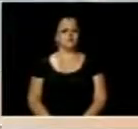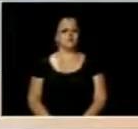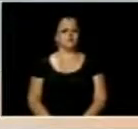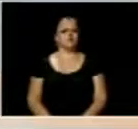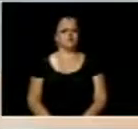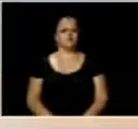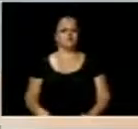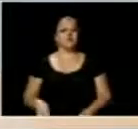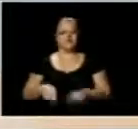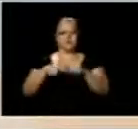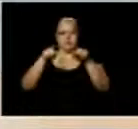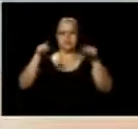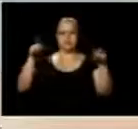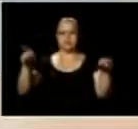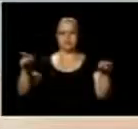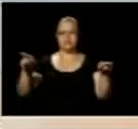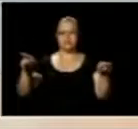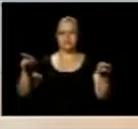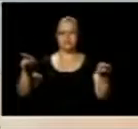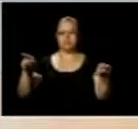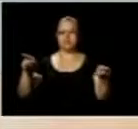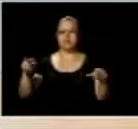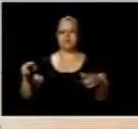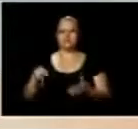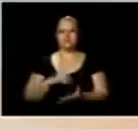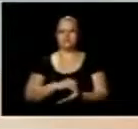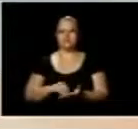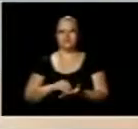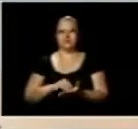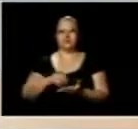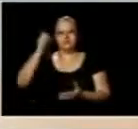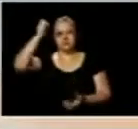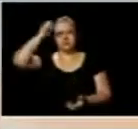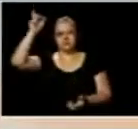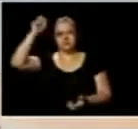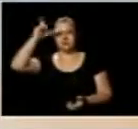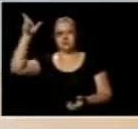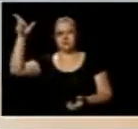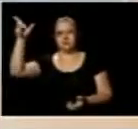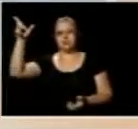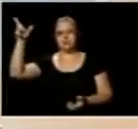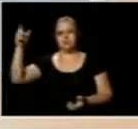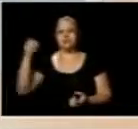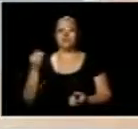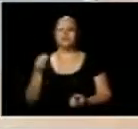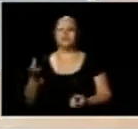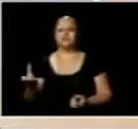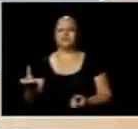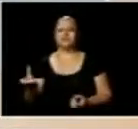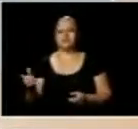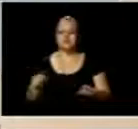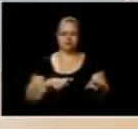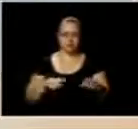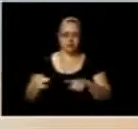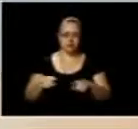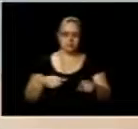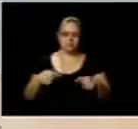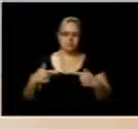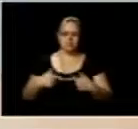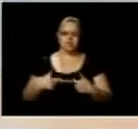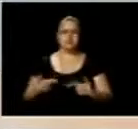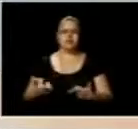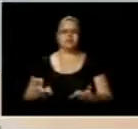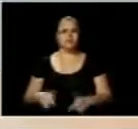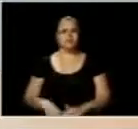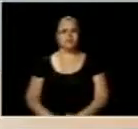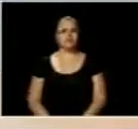ser secretária de cultura, eu não a conheço, mas eu não queria estar na pele dela, porque está assumindo uma cadeira e com certeza vai ser muito